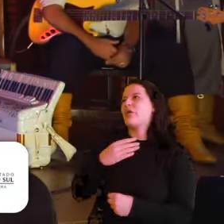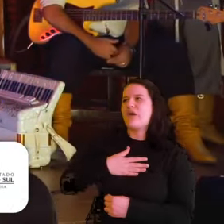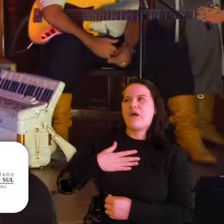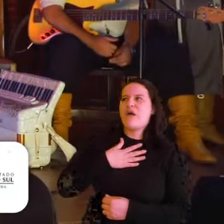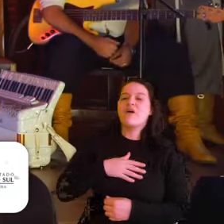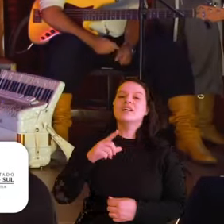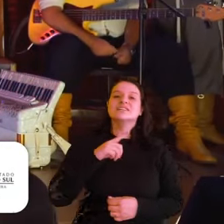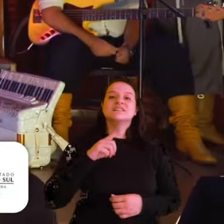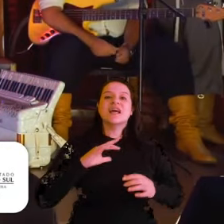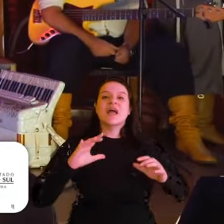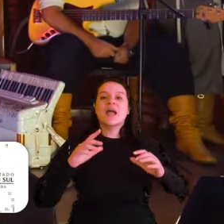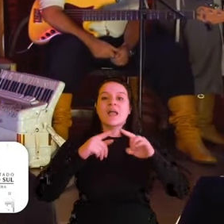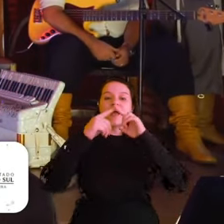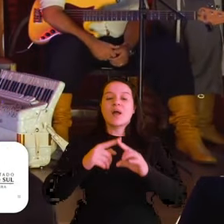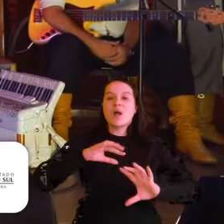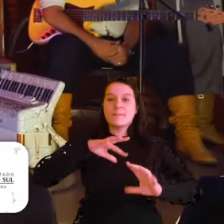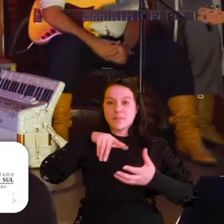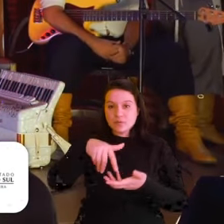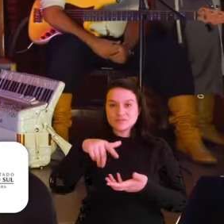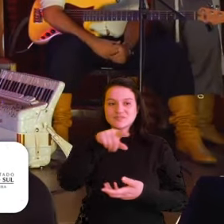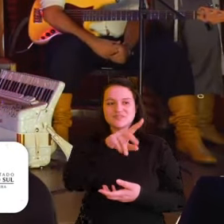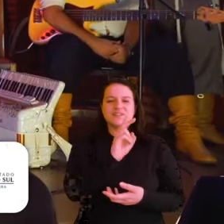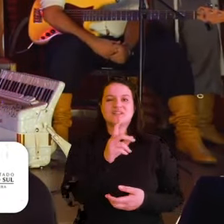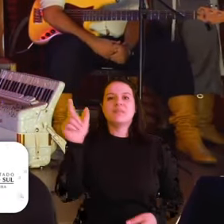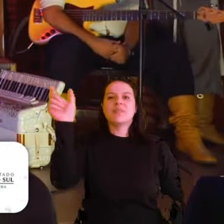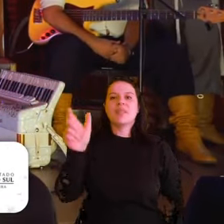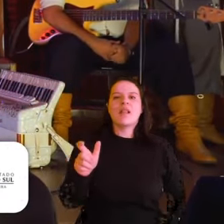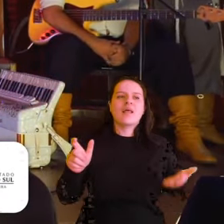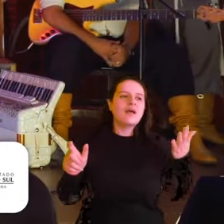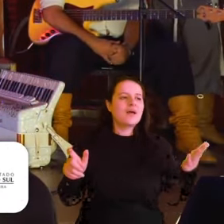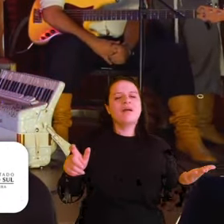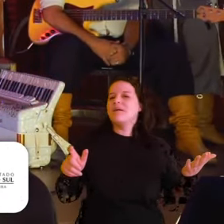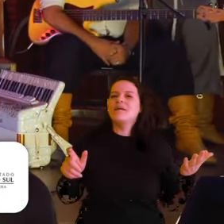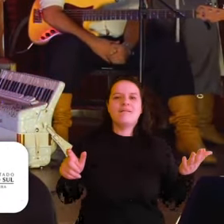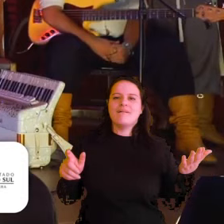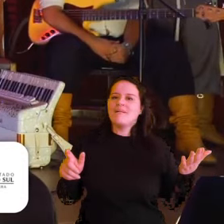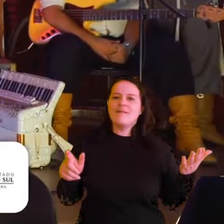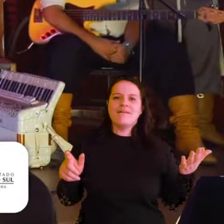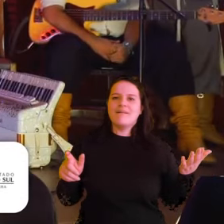todos. E quando tem Copa do Mundo, o Canhoto torcia sempre para a Itália.